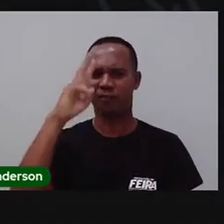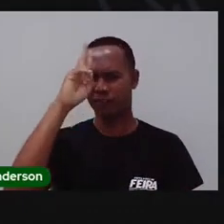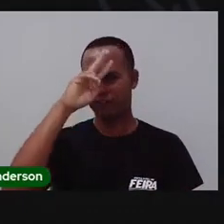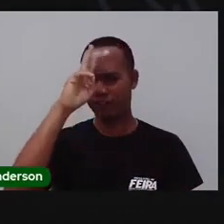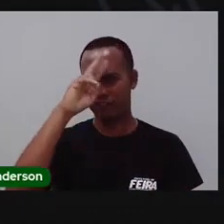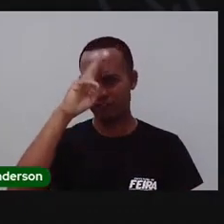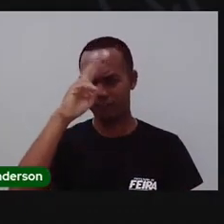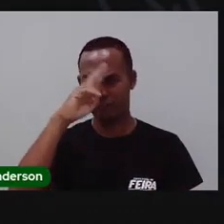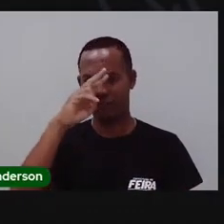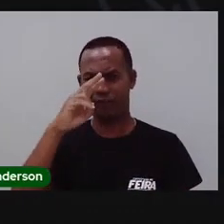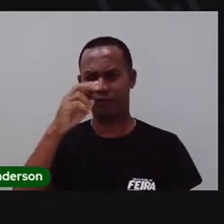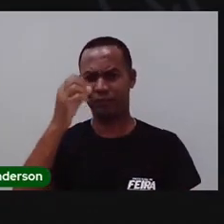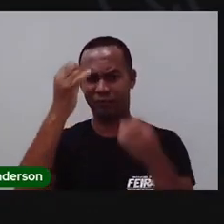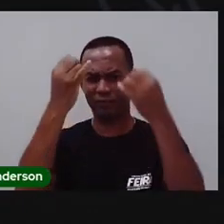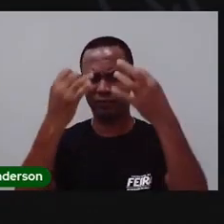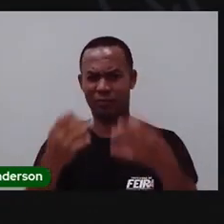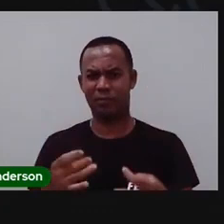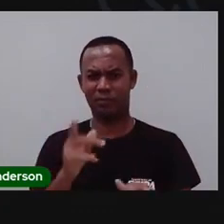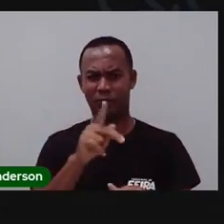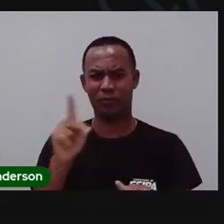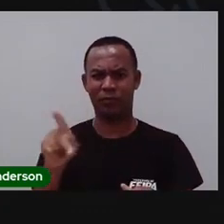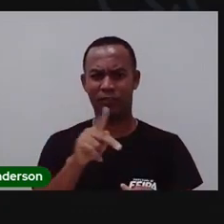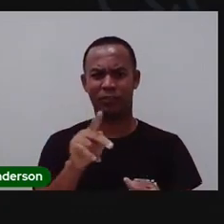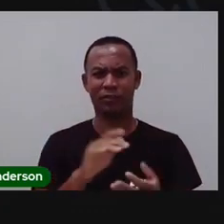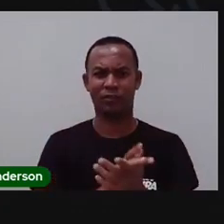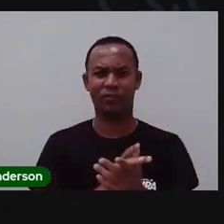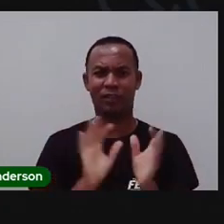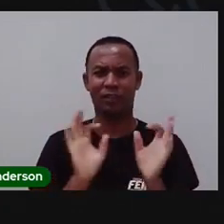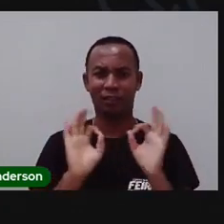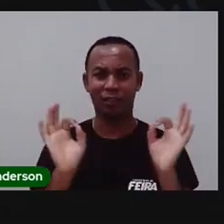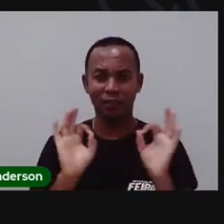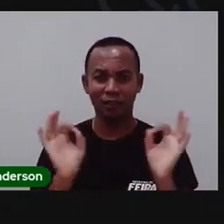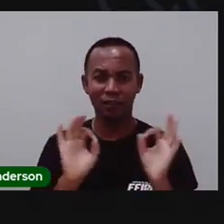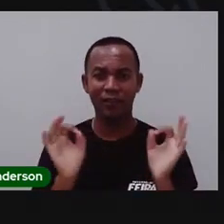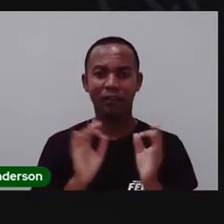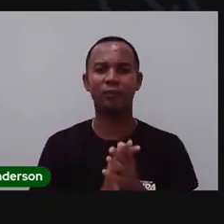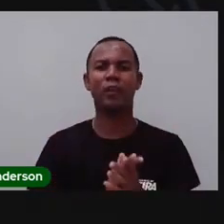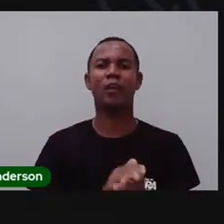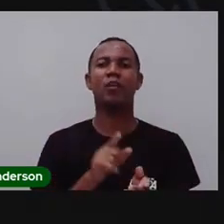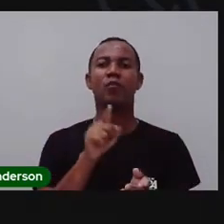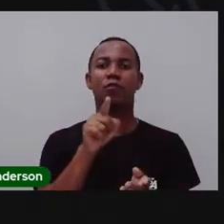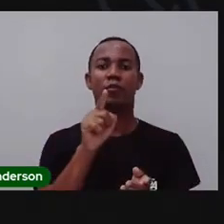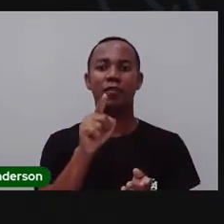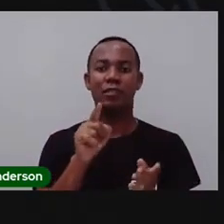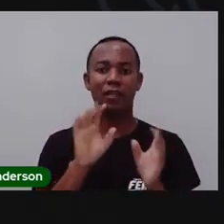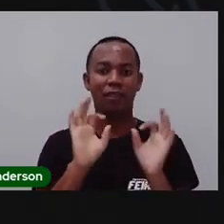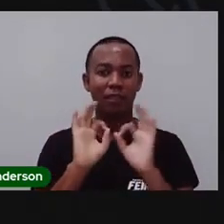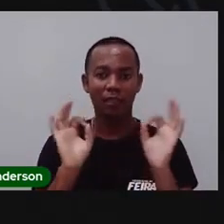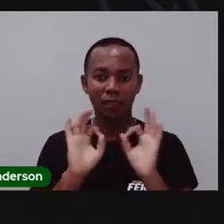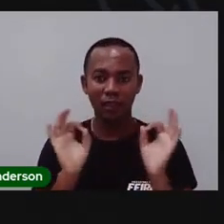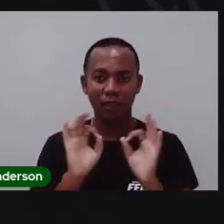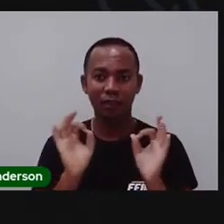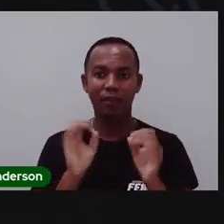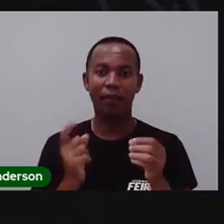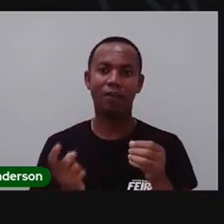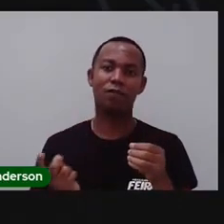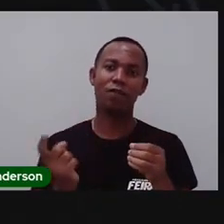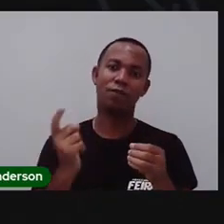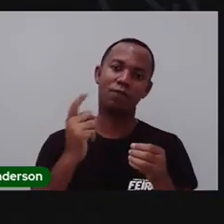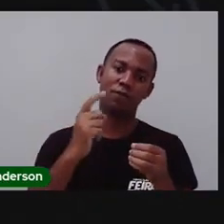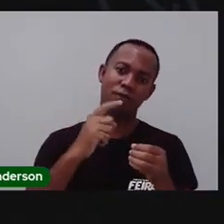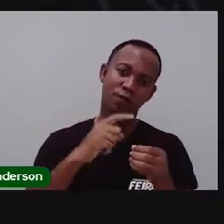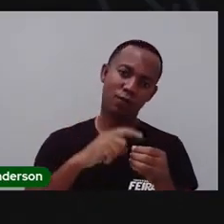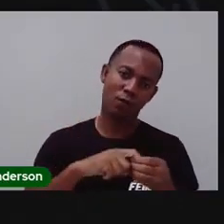cuidando direitinho? Estão olhando? Ainda não fez? Se você ainda não fez, volta lá nesse